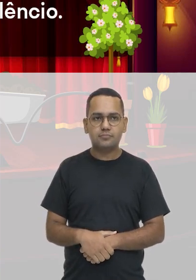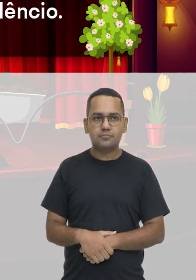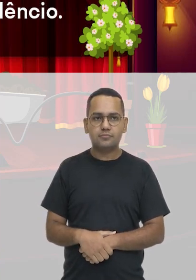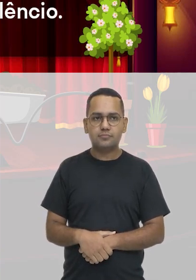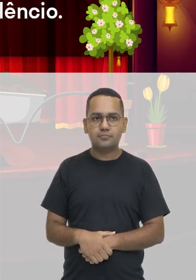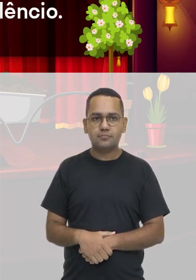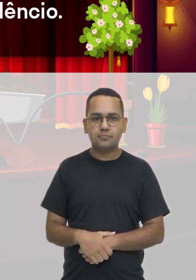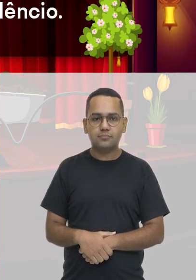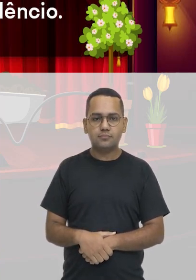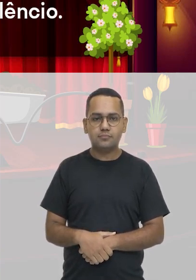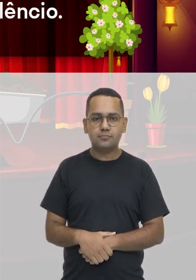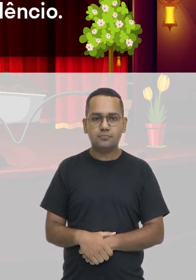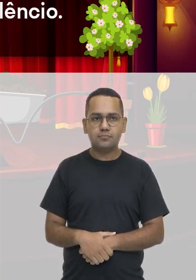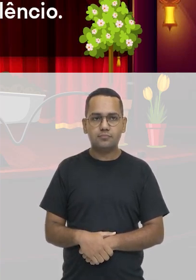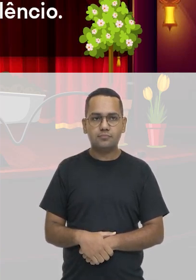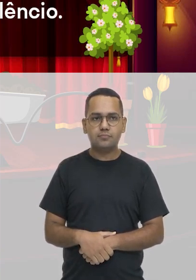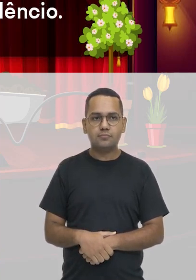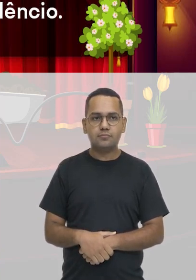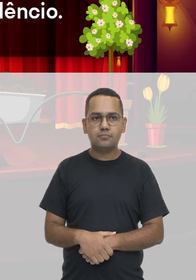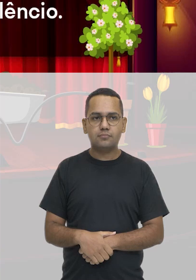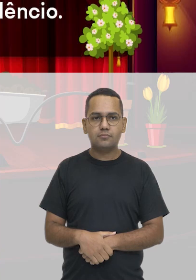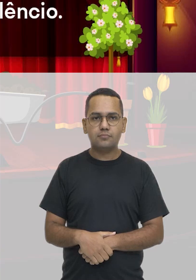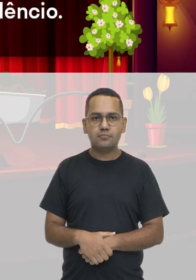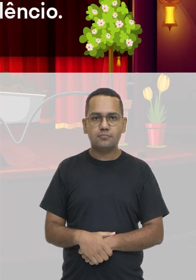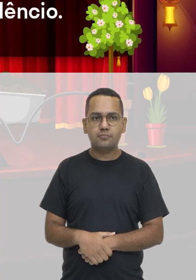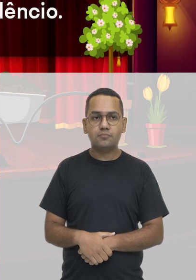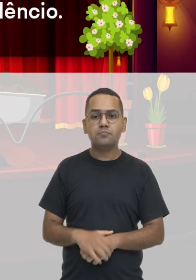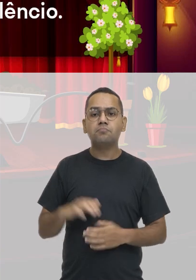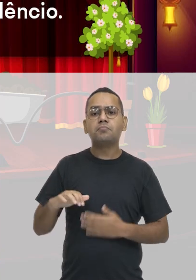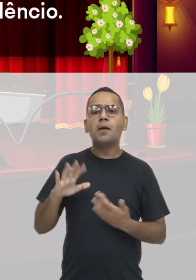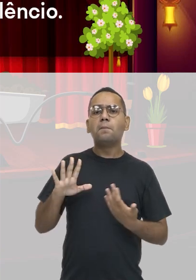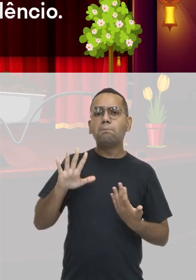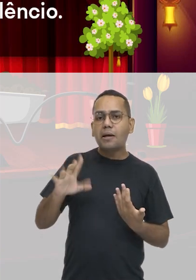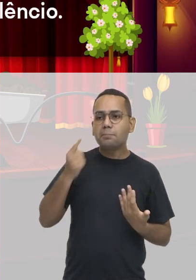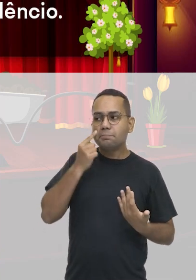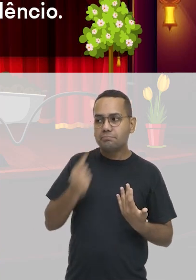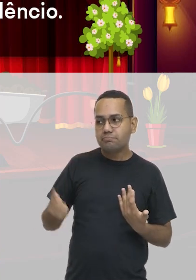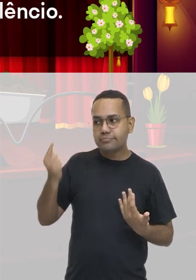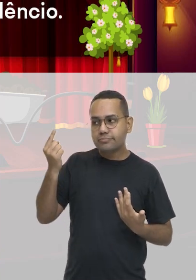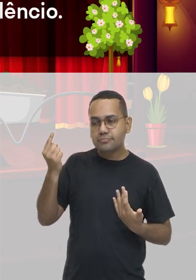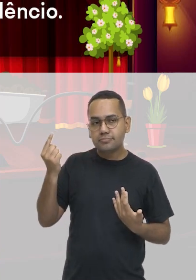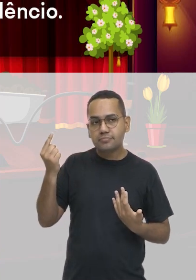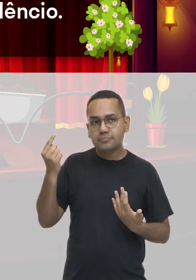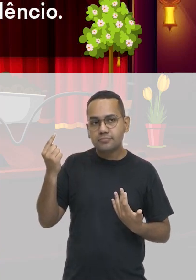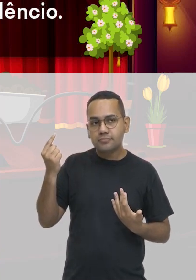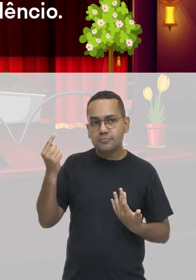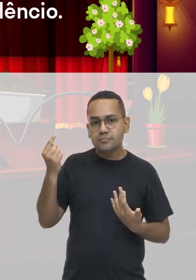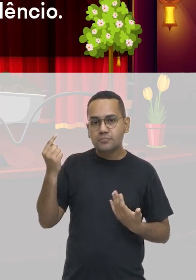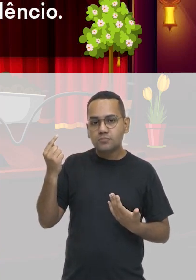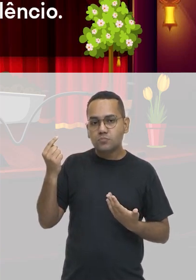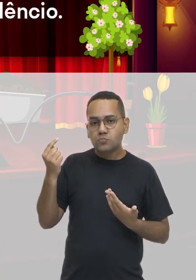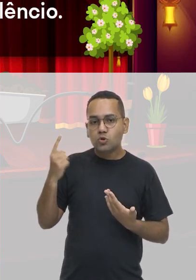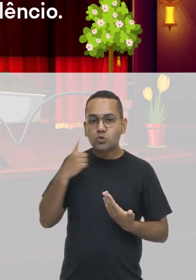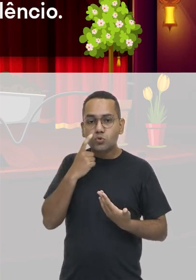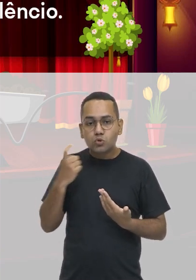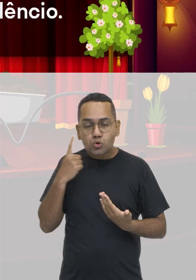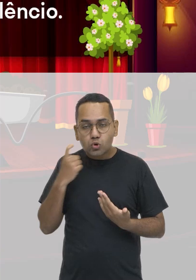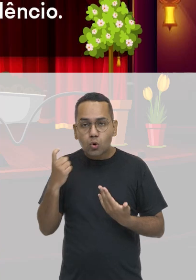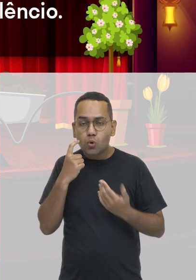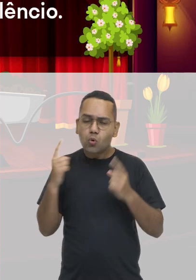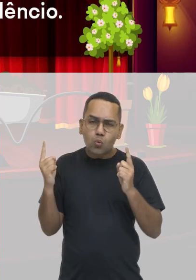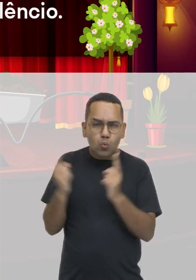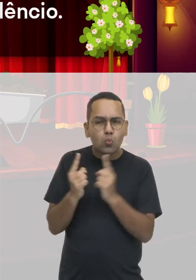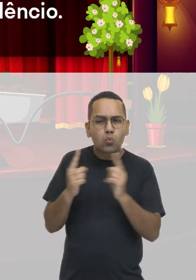Tá? Então, nesse contexto da sonoplastia, são esses efeitos que acontecem durante a